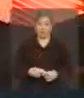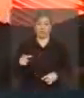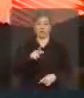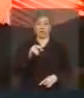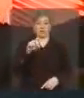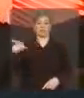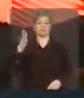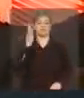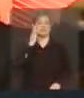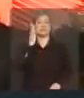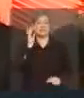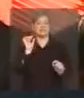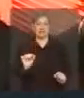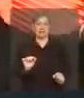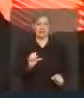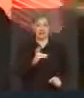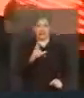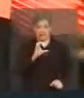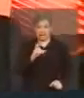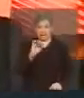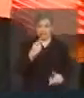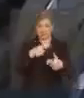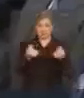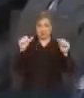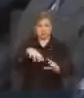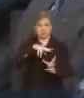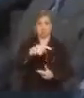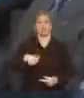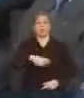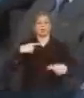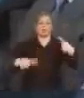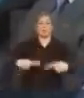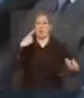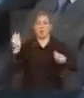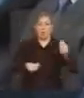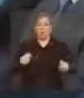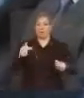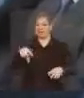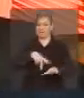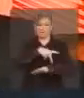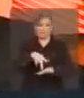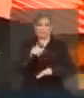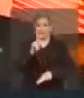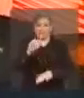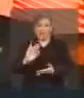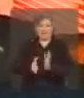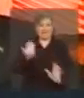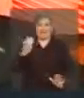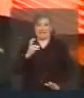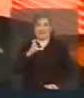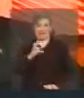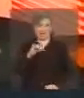sabe que na crise econômica a gente discutiu. Esse país não sairá da crise, Guido, se não tiver